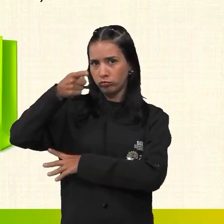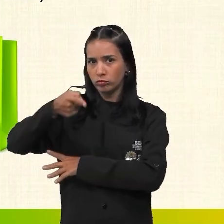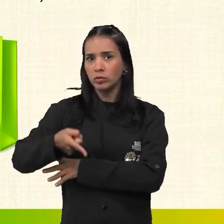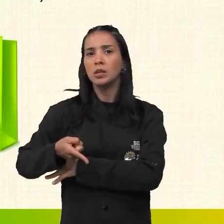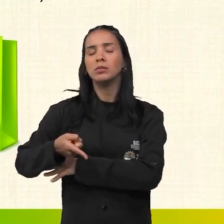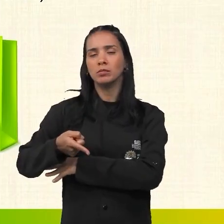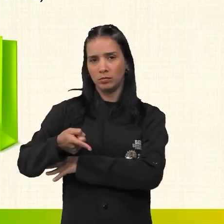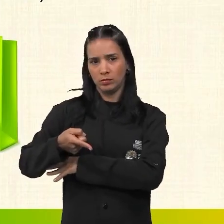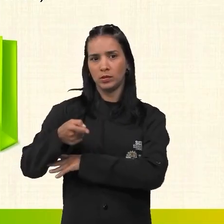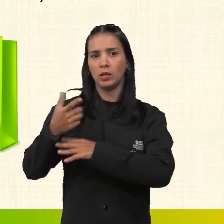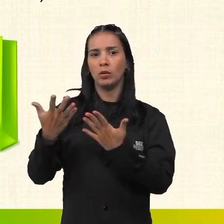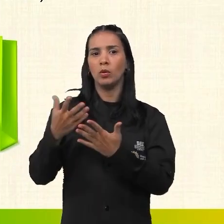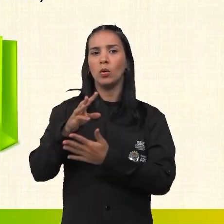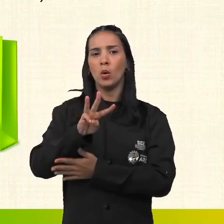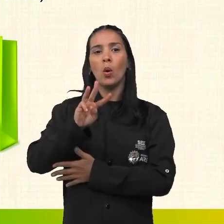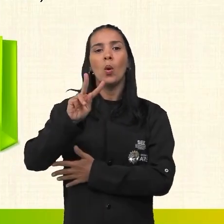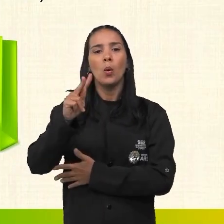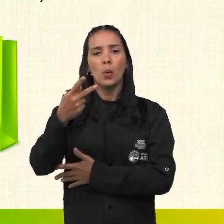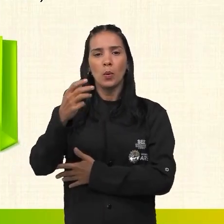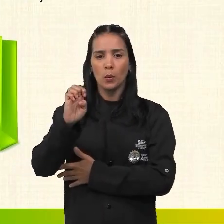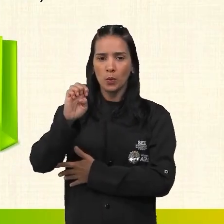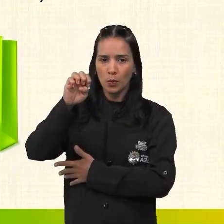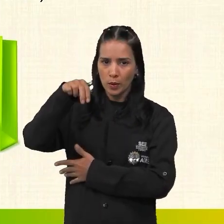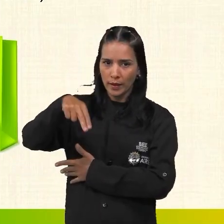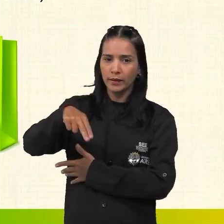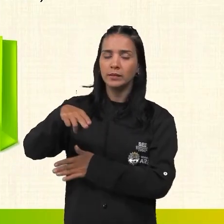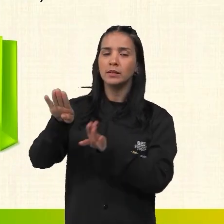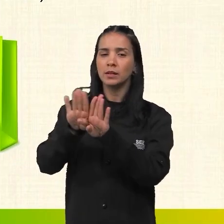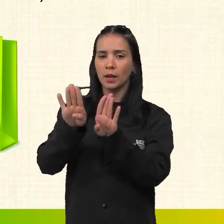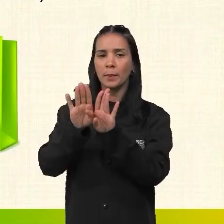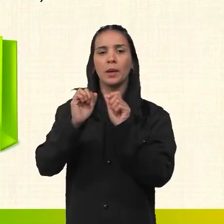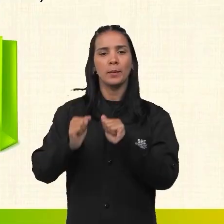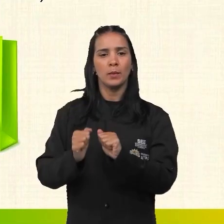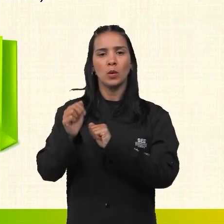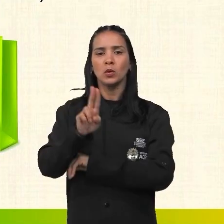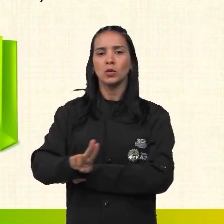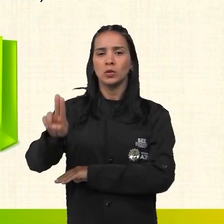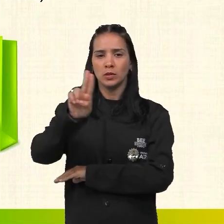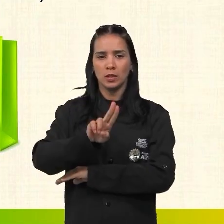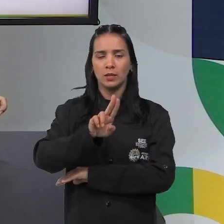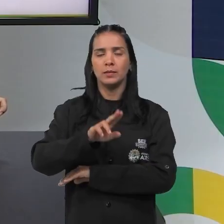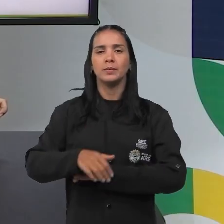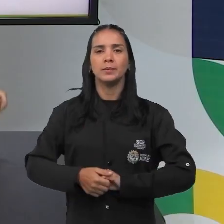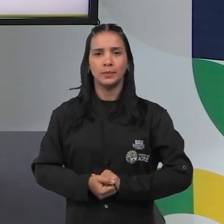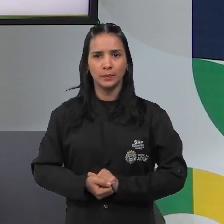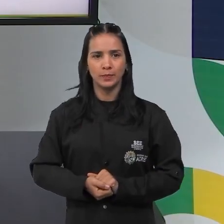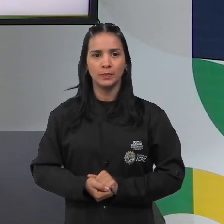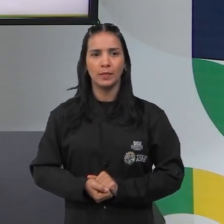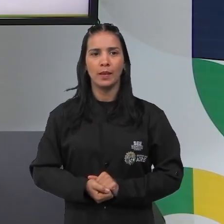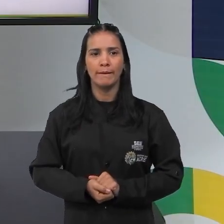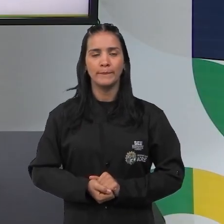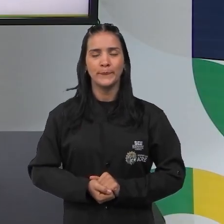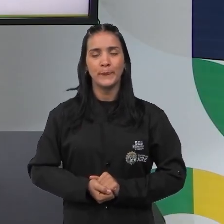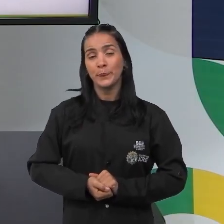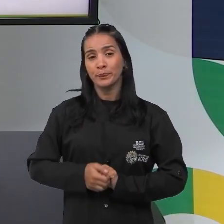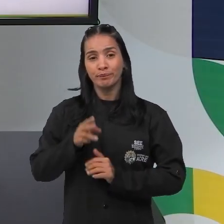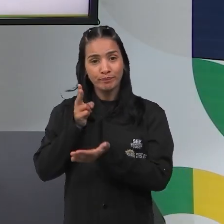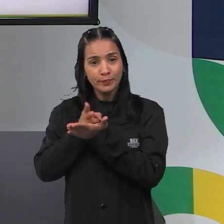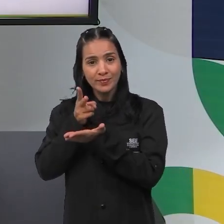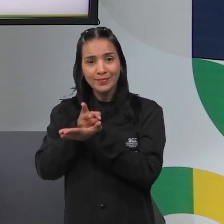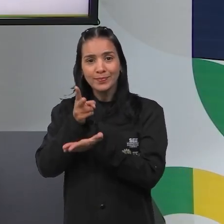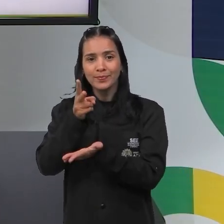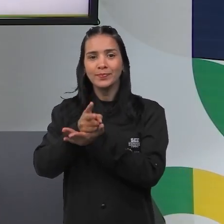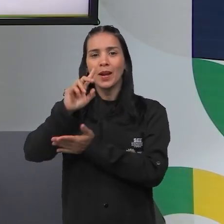Então, ele when, né, o quando, também vai ser utilizado. Tudo bem? Vamos continuar agora para